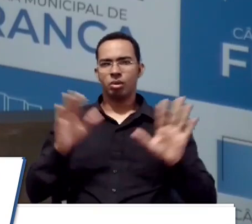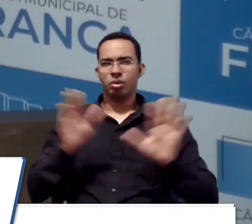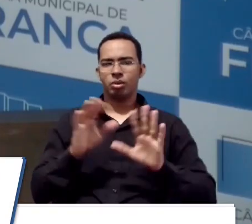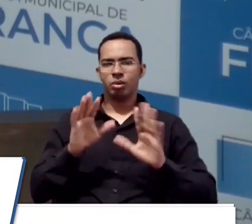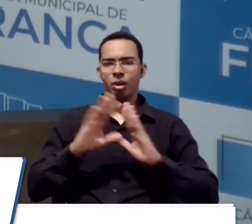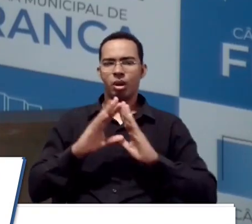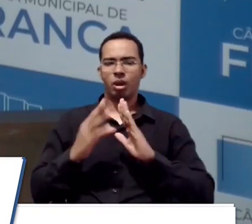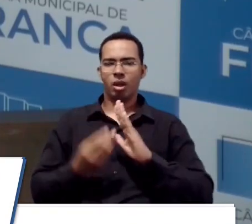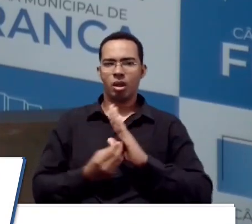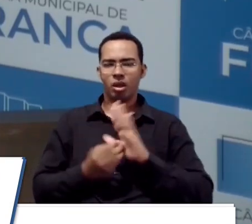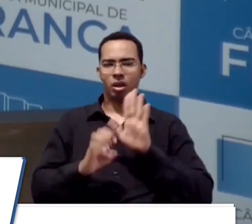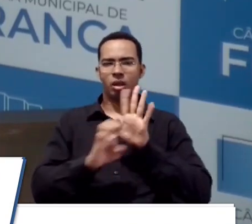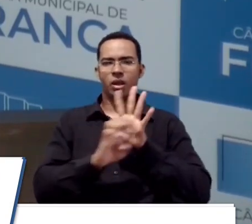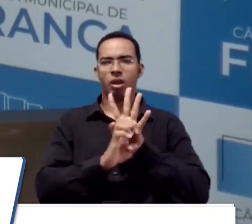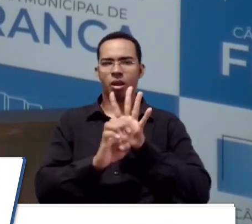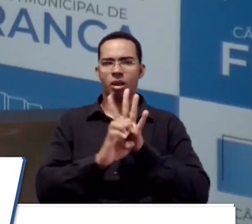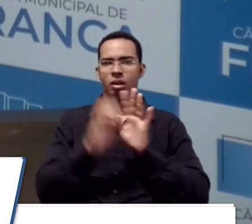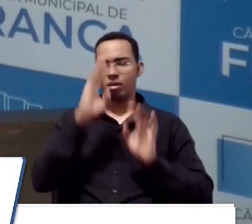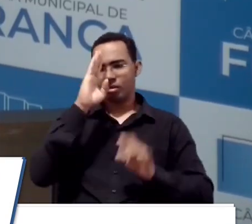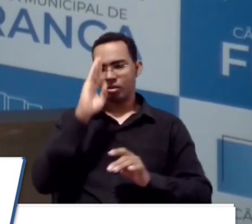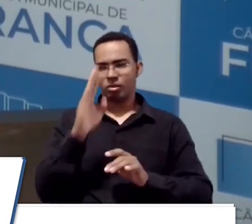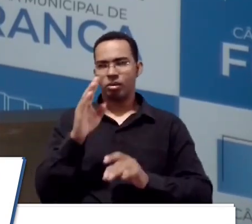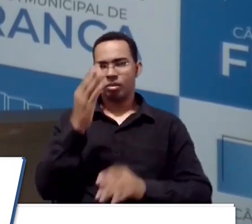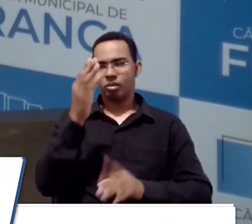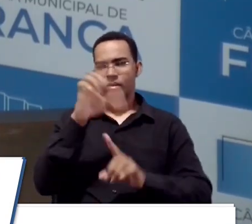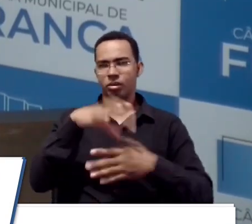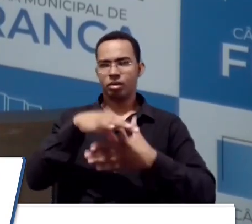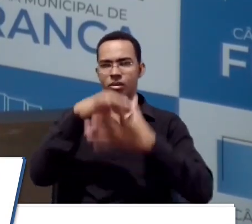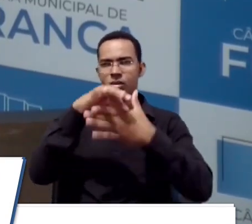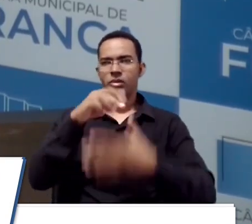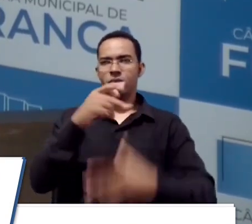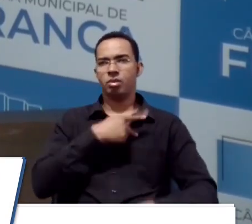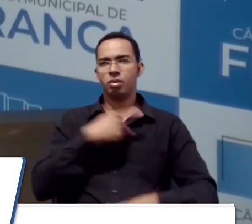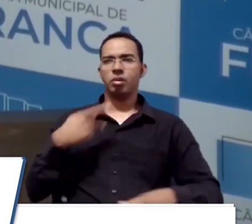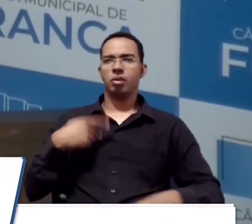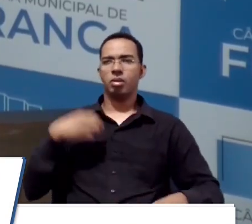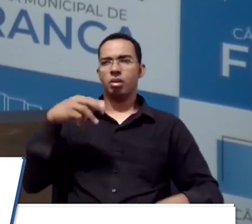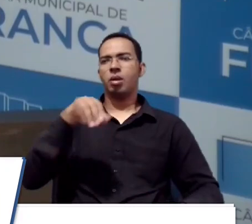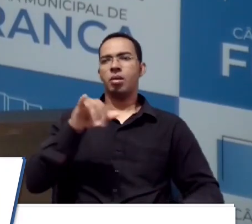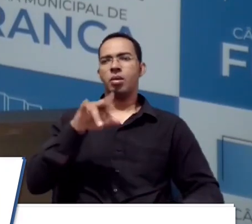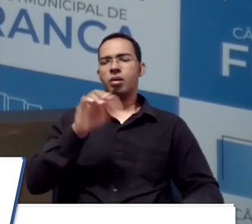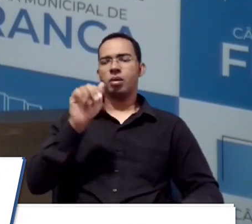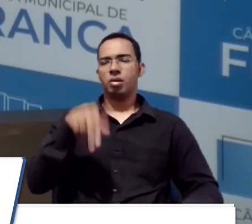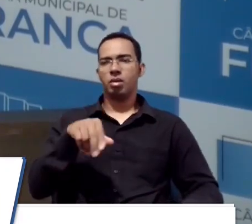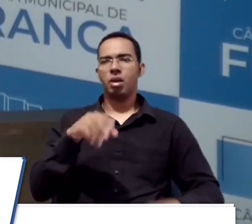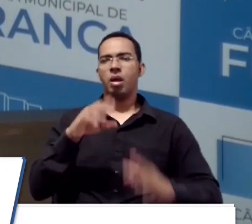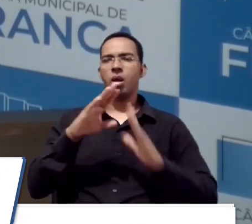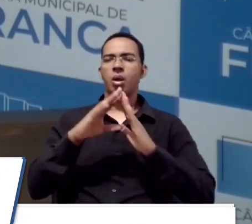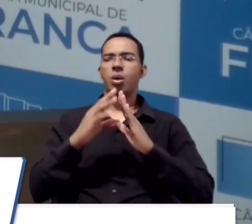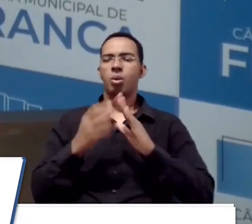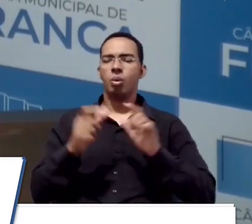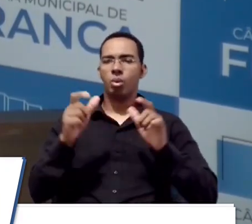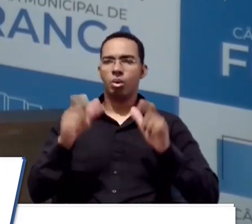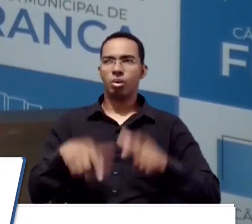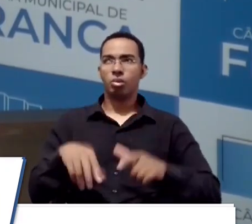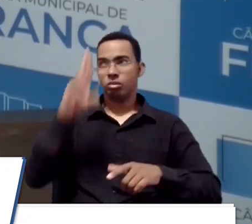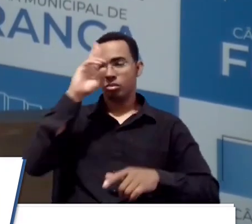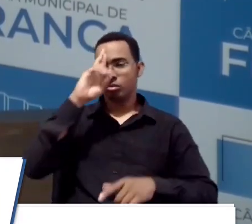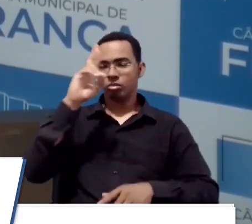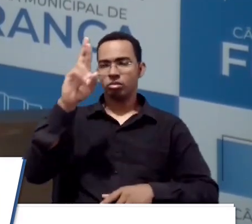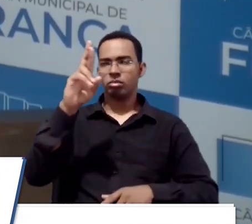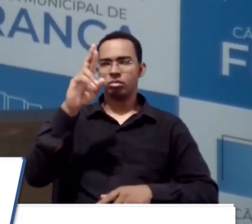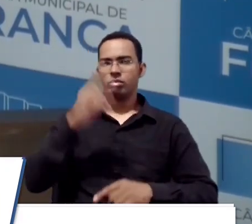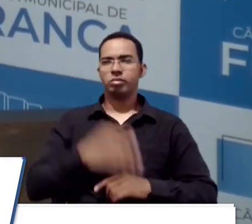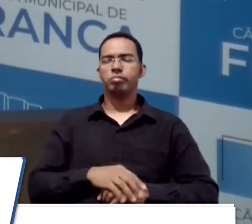igreja, mas principalmente à nossa líder, pastora Miriam. A igreja, ela é o santuário e habitação do Senhor. É